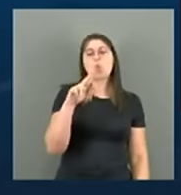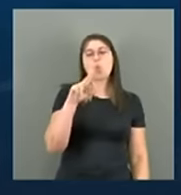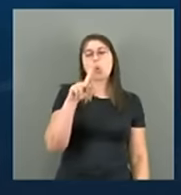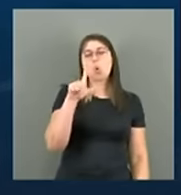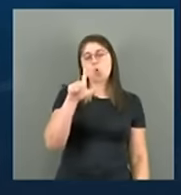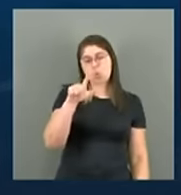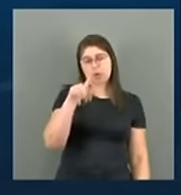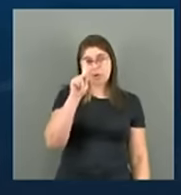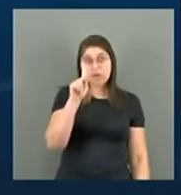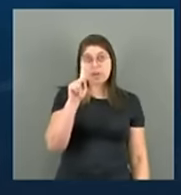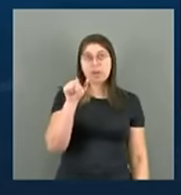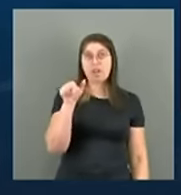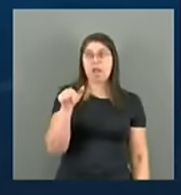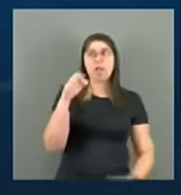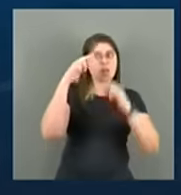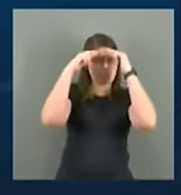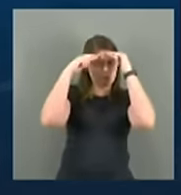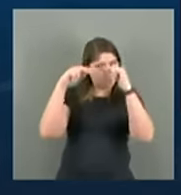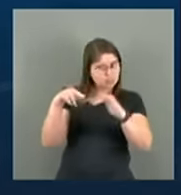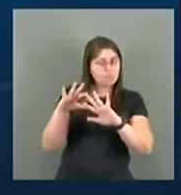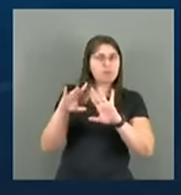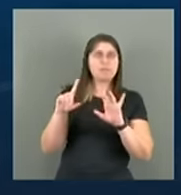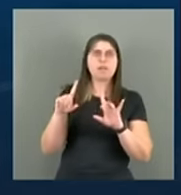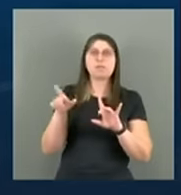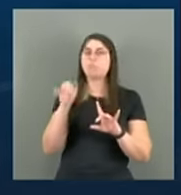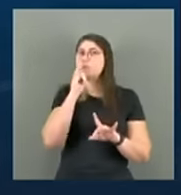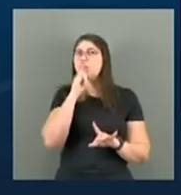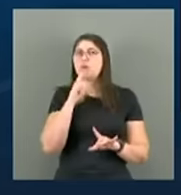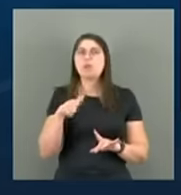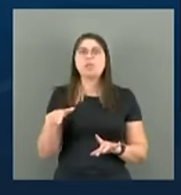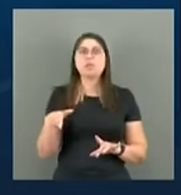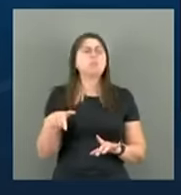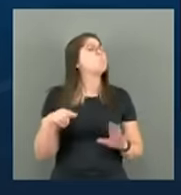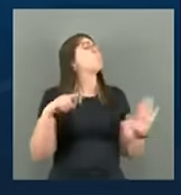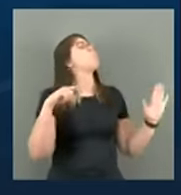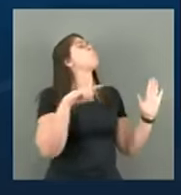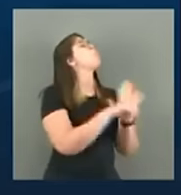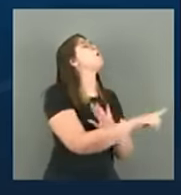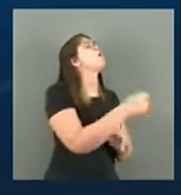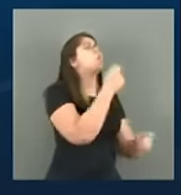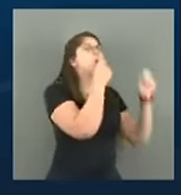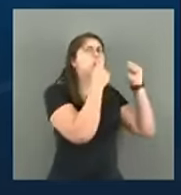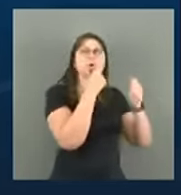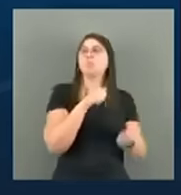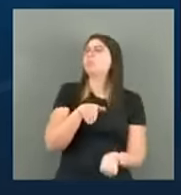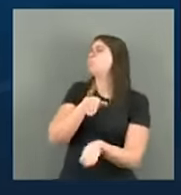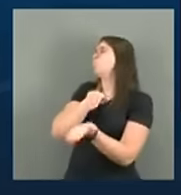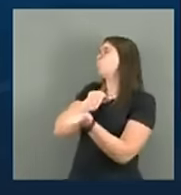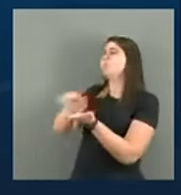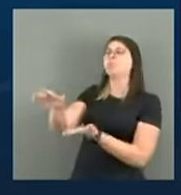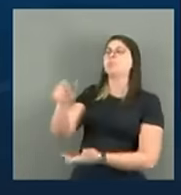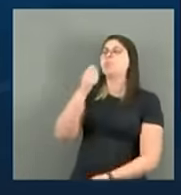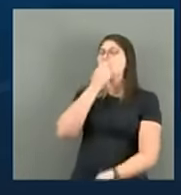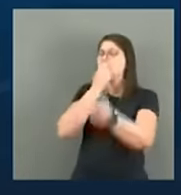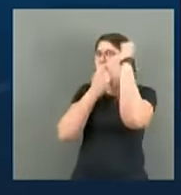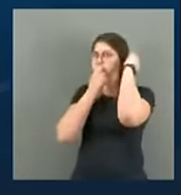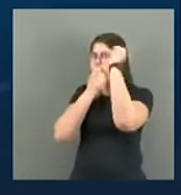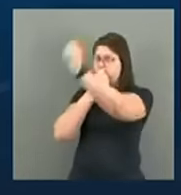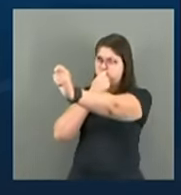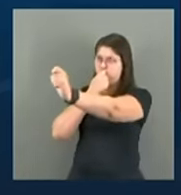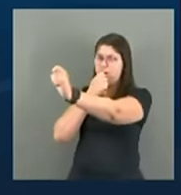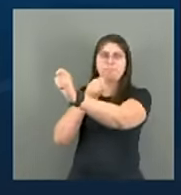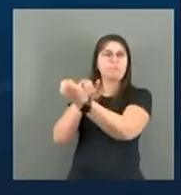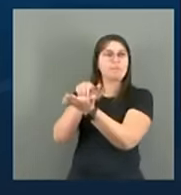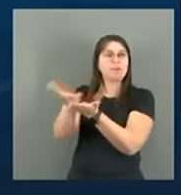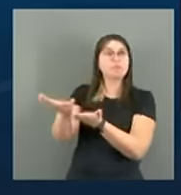que é um cara que eu respeito muito, mas chega ali, faz um questionamento pro árbitro, o árbitro vai lá e expulsa ele com dois amarelos. Você acha que isso é normal?